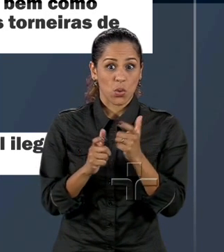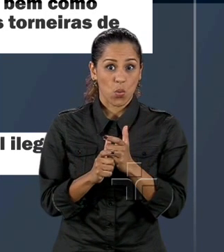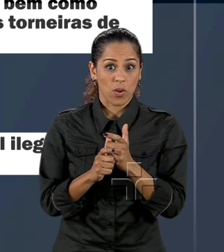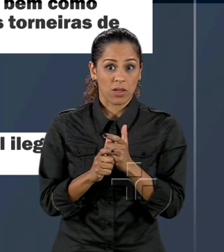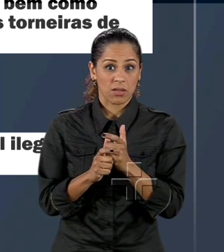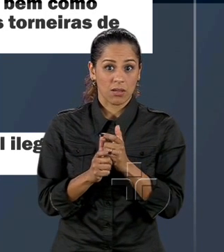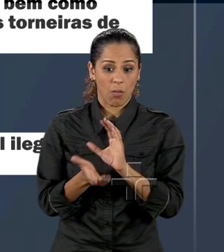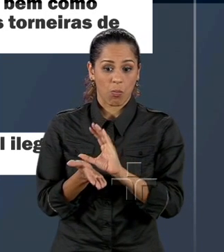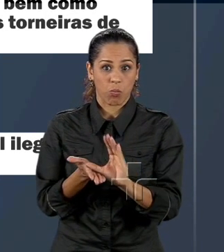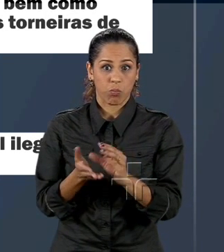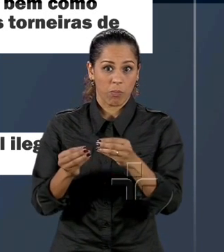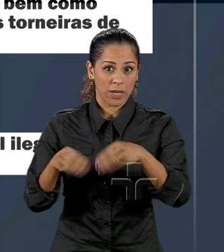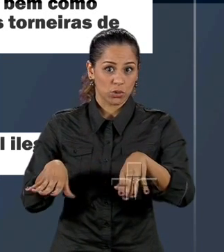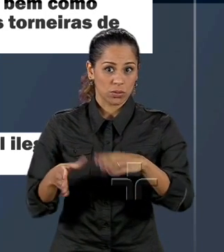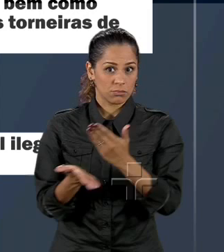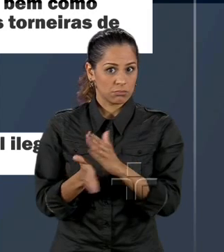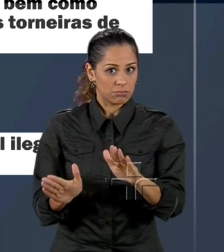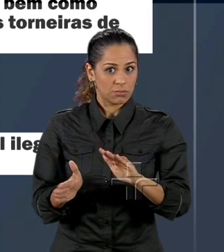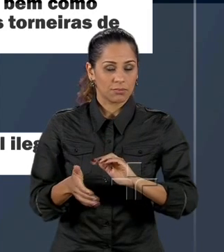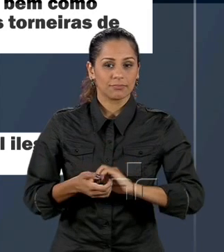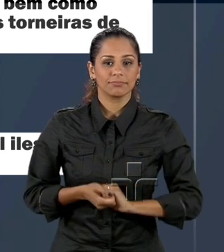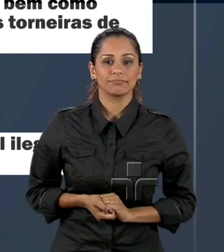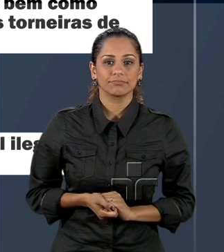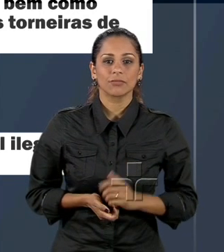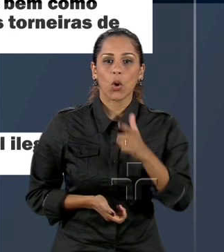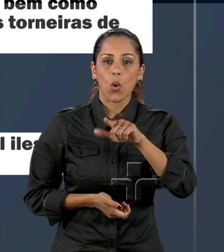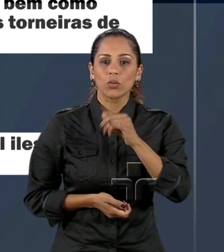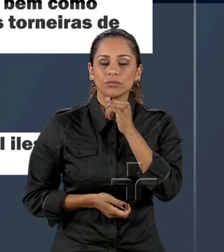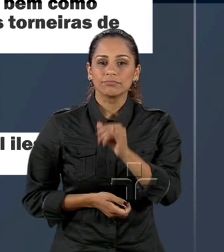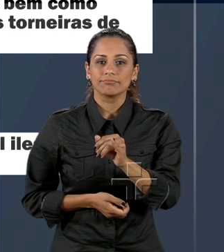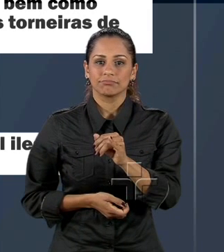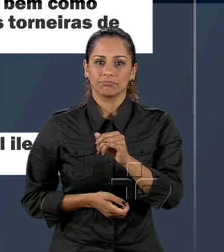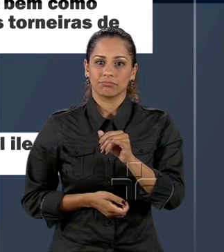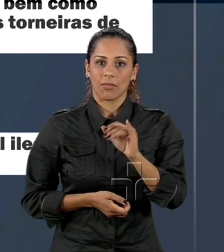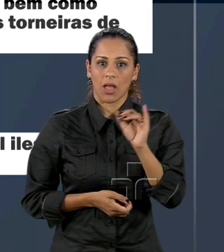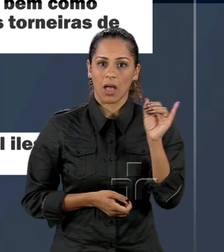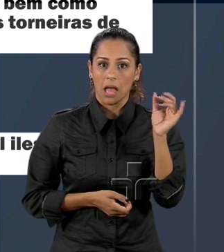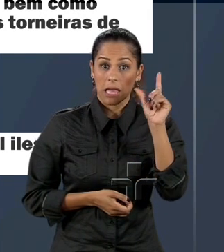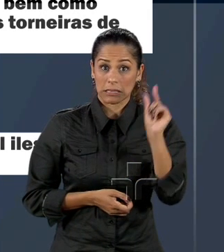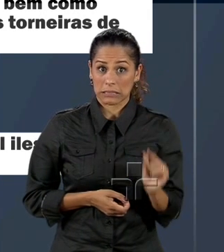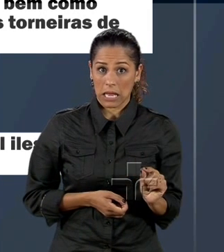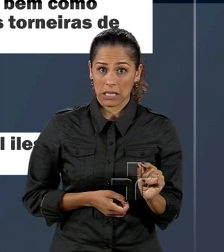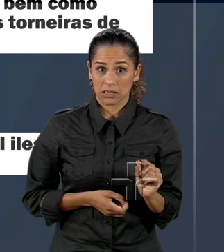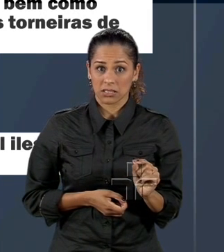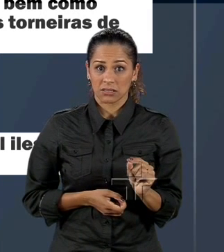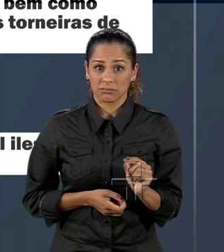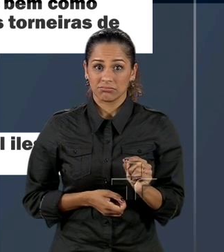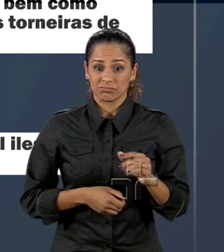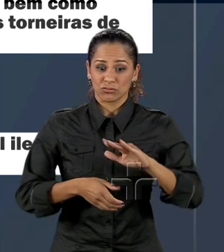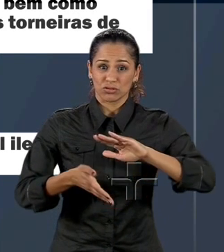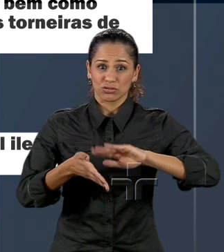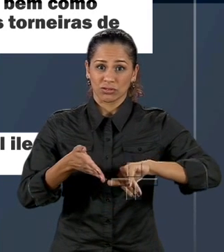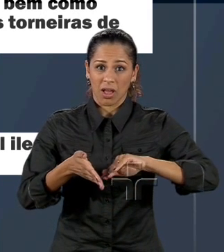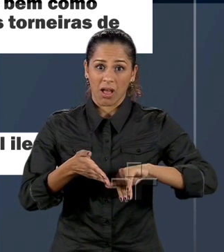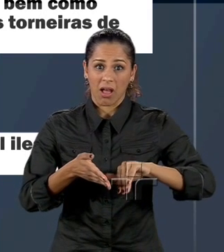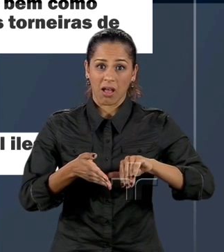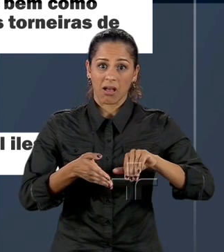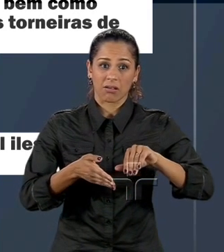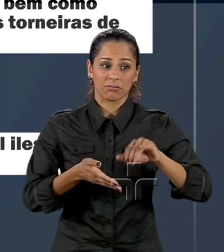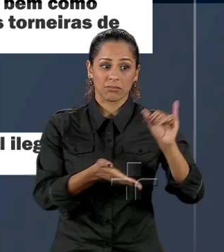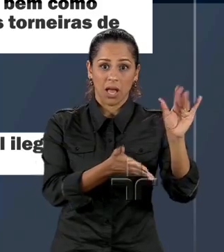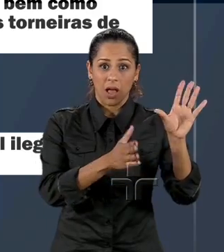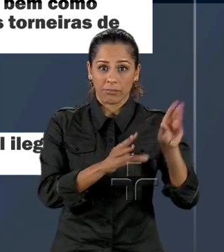utilizados. E o Bob Juliano diz, a Itália vai deportar 100 mil ilegais. Ela está errada em fazer